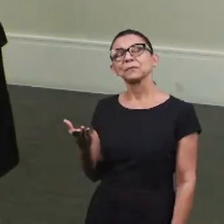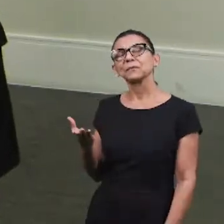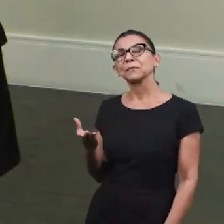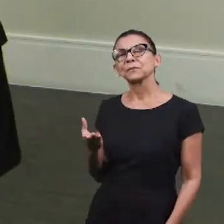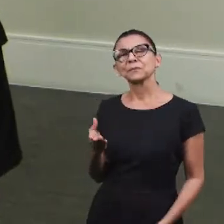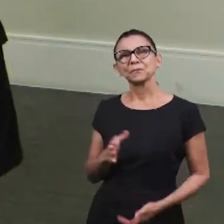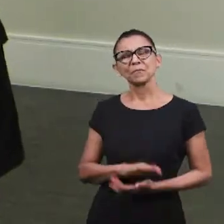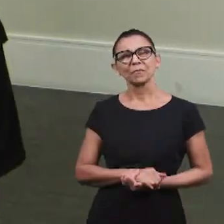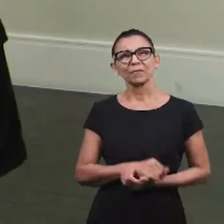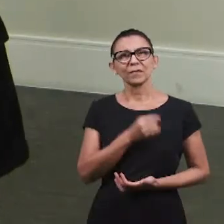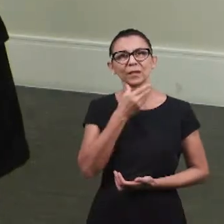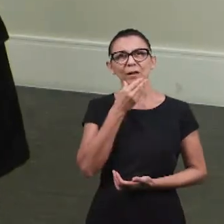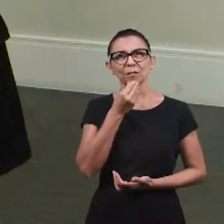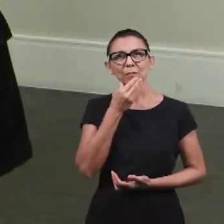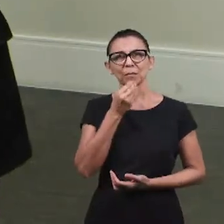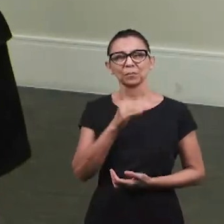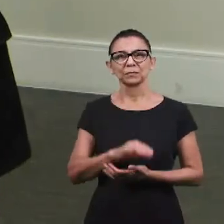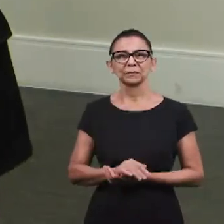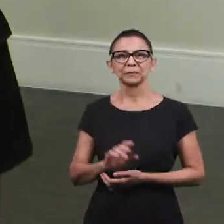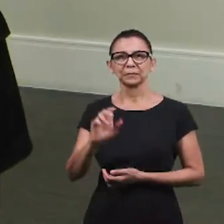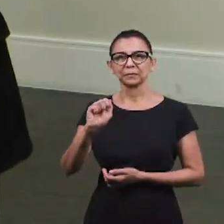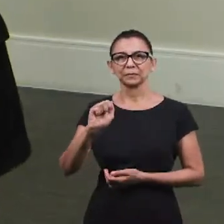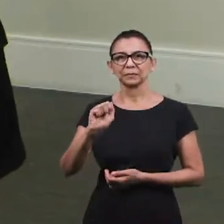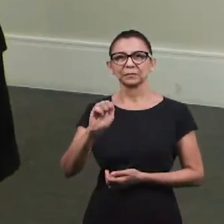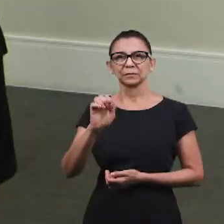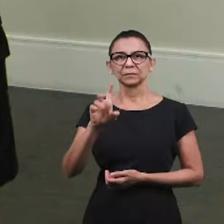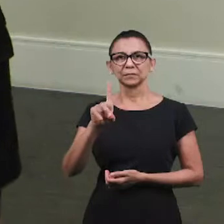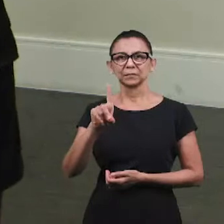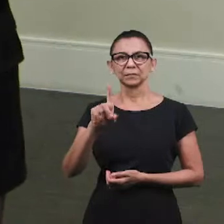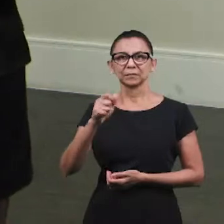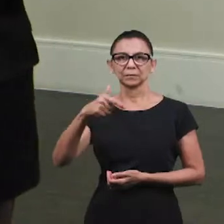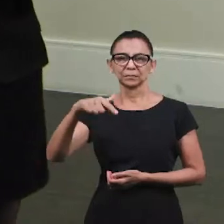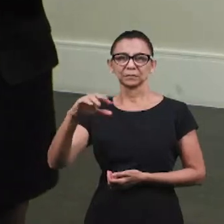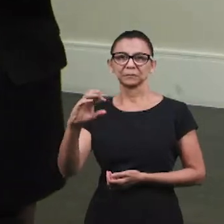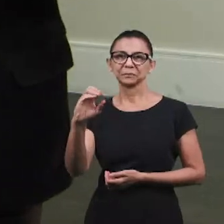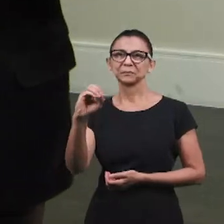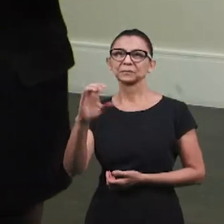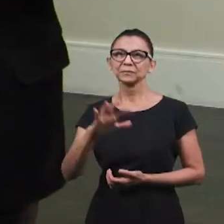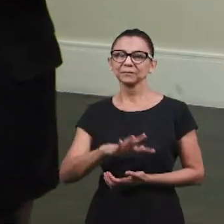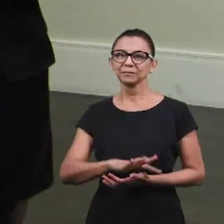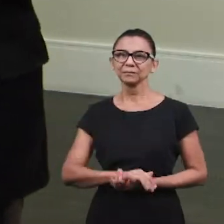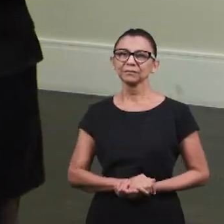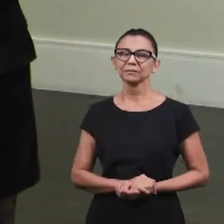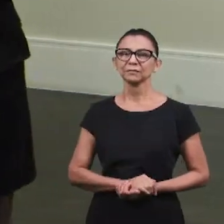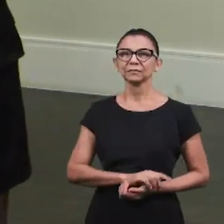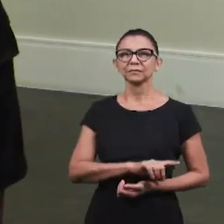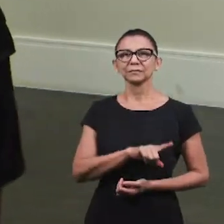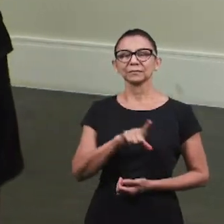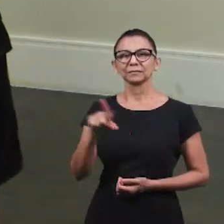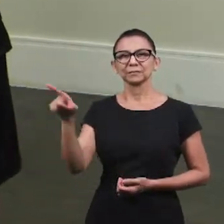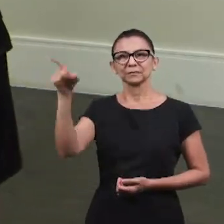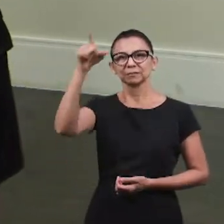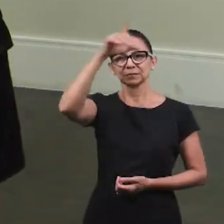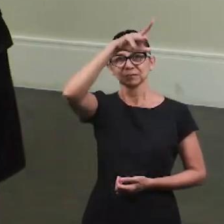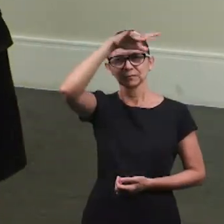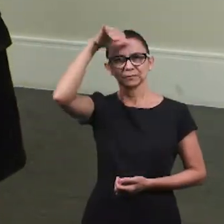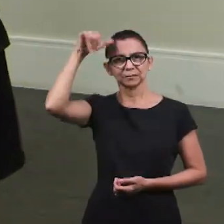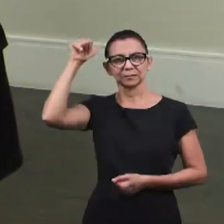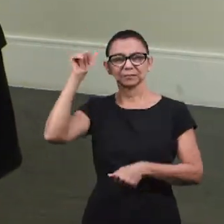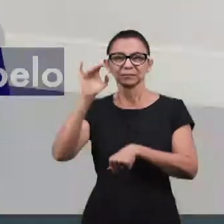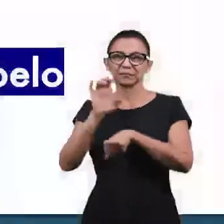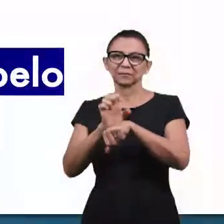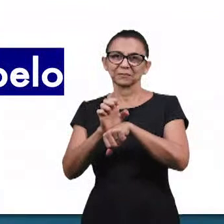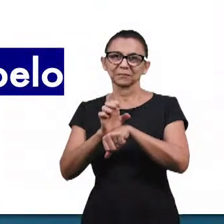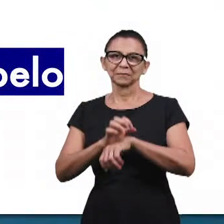frase foi escrita pelo nosso irmão Abraão Araújo Saraiva. Ele é da igreja de Cachoeirinha, no estado do Amazonas. E ele